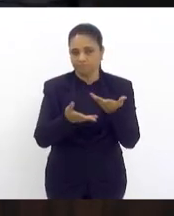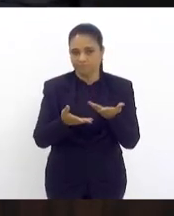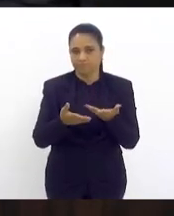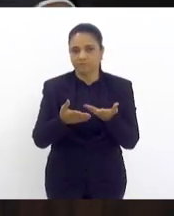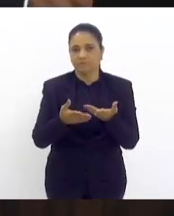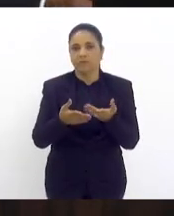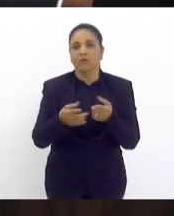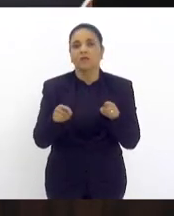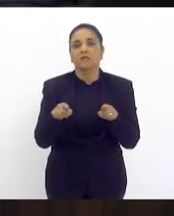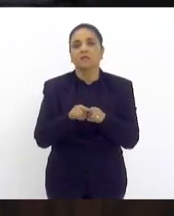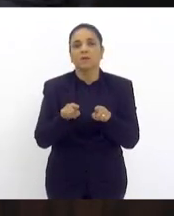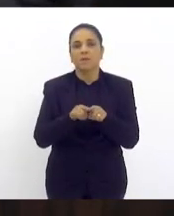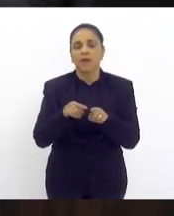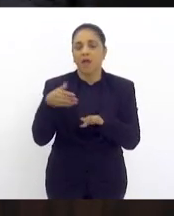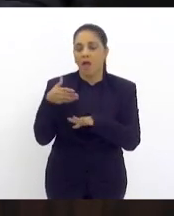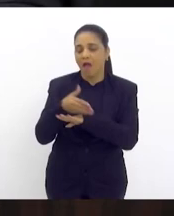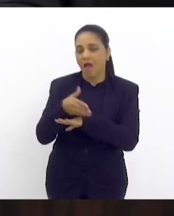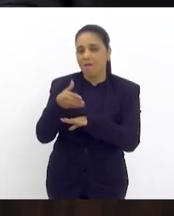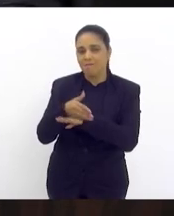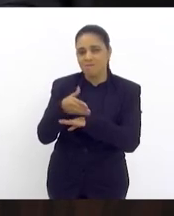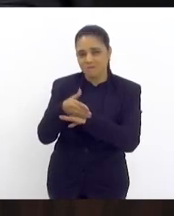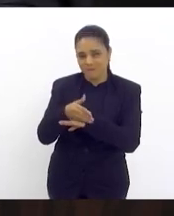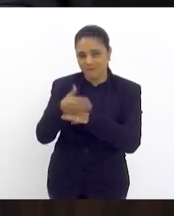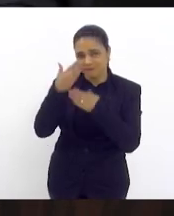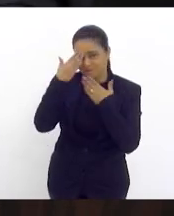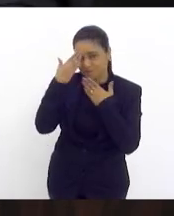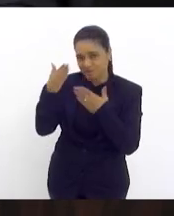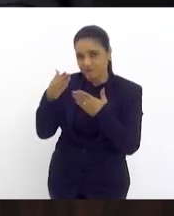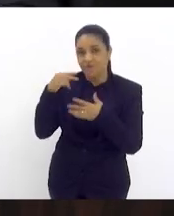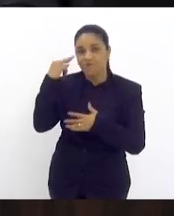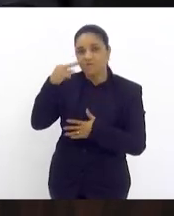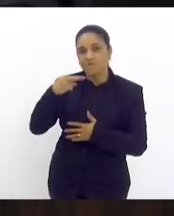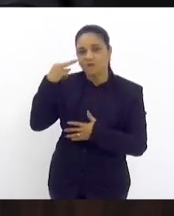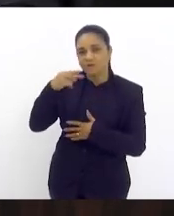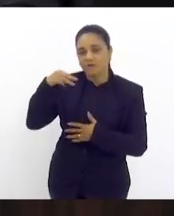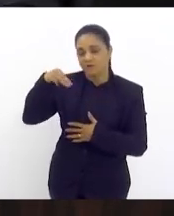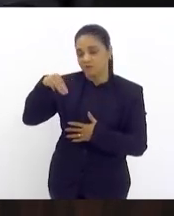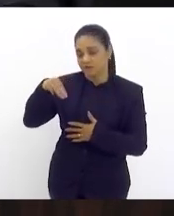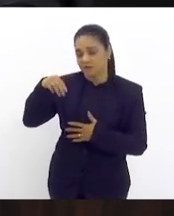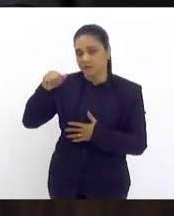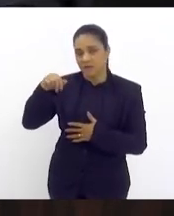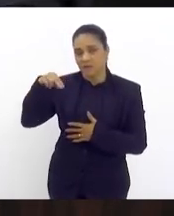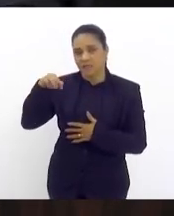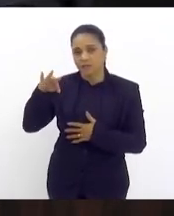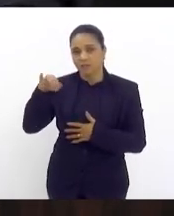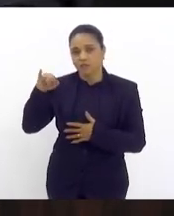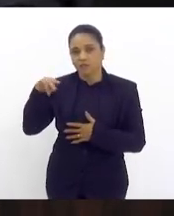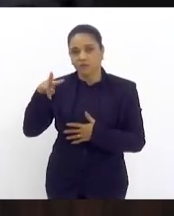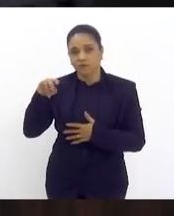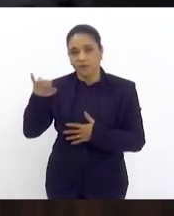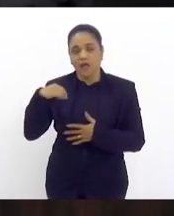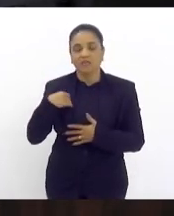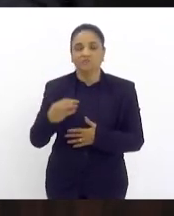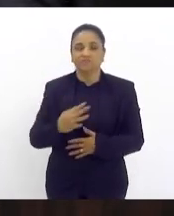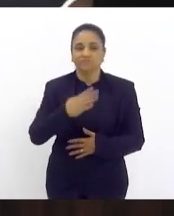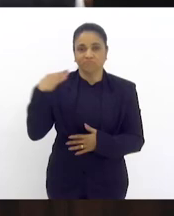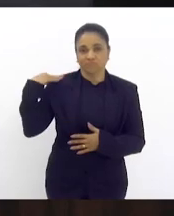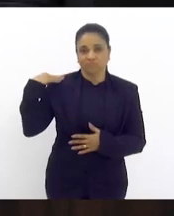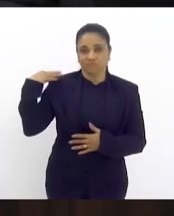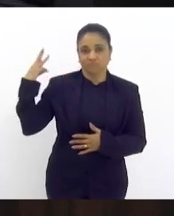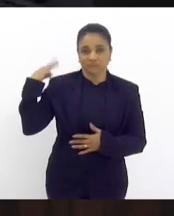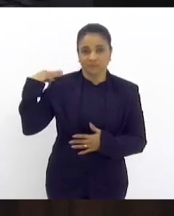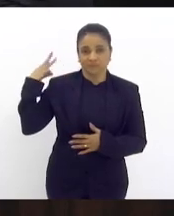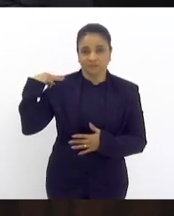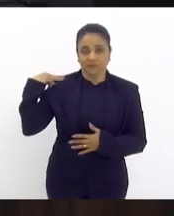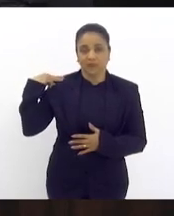da presença aqui do nosso nome vereador de Natividade Subtenente Cunha os Secretaria de